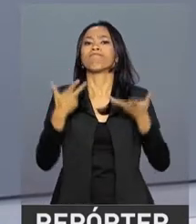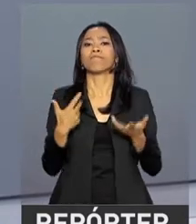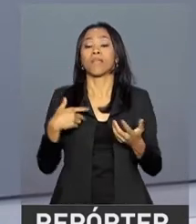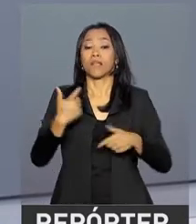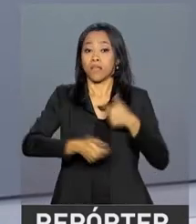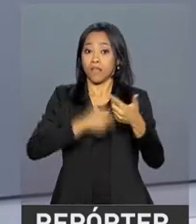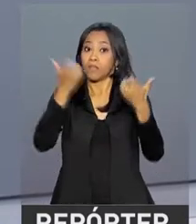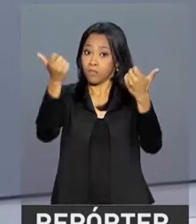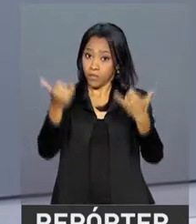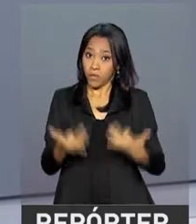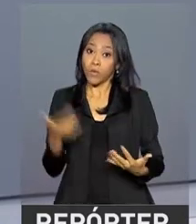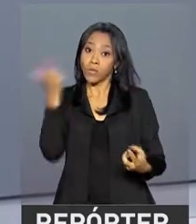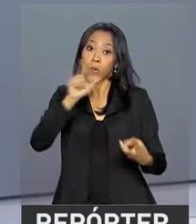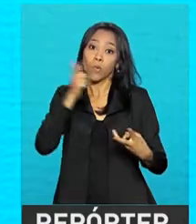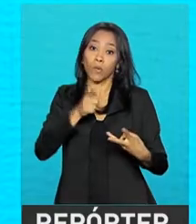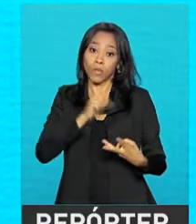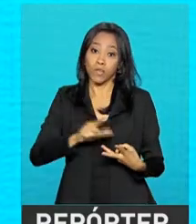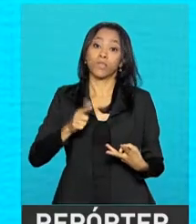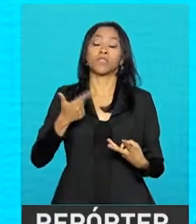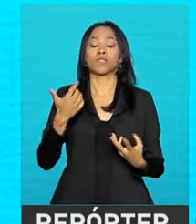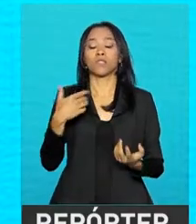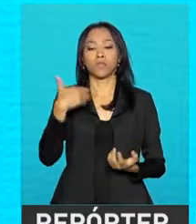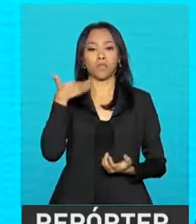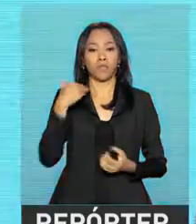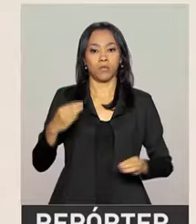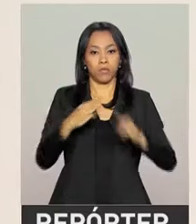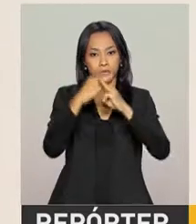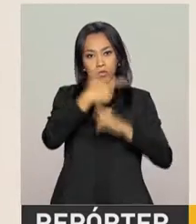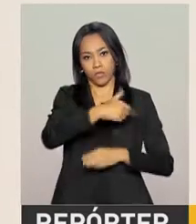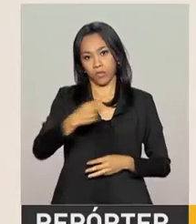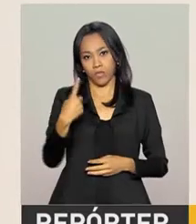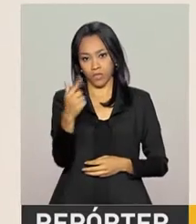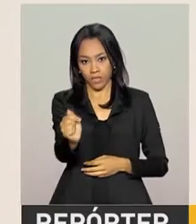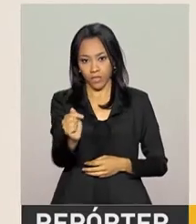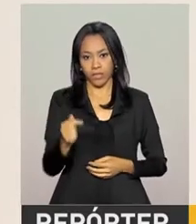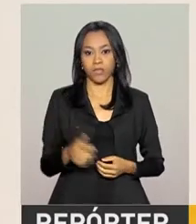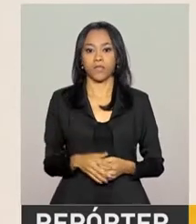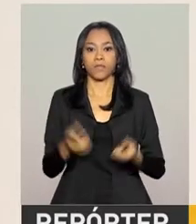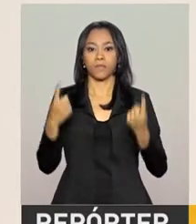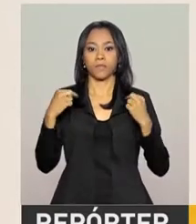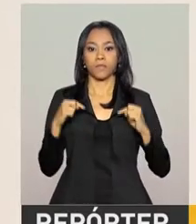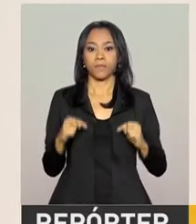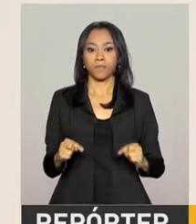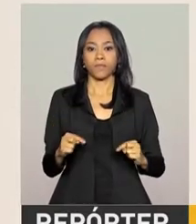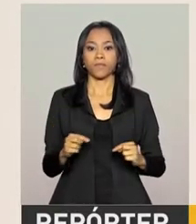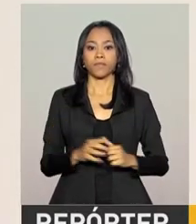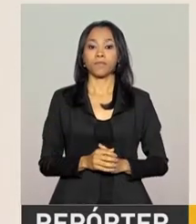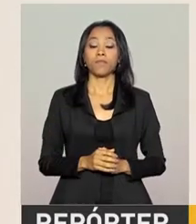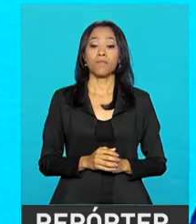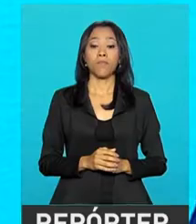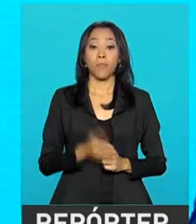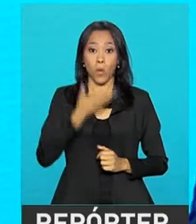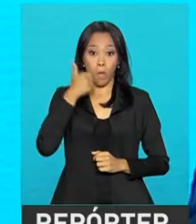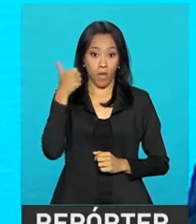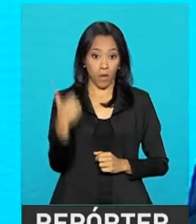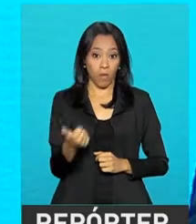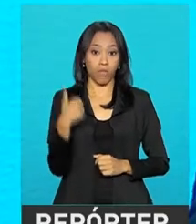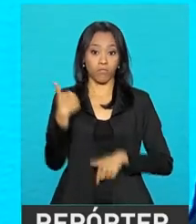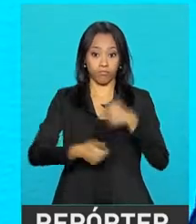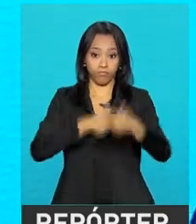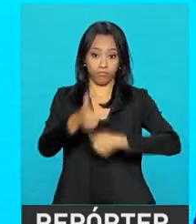2017 o melhor resultado financeiro da história da caixa